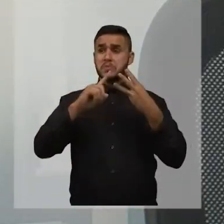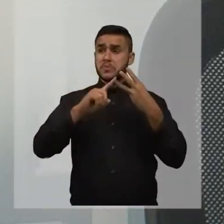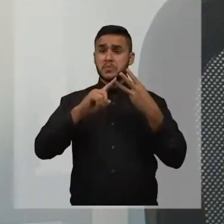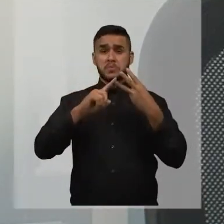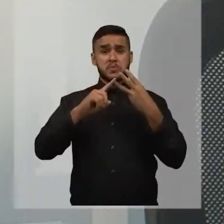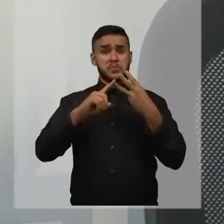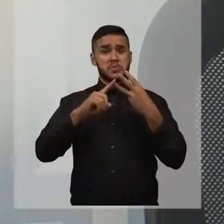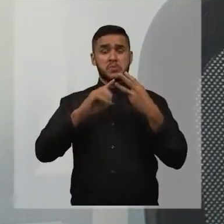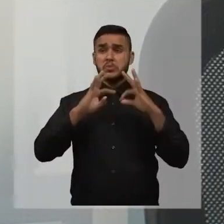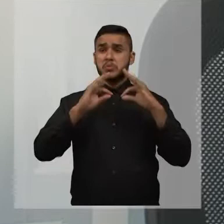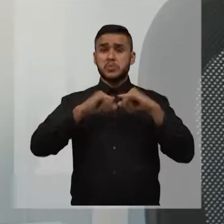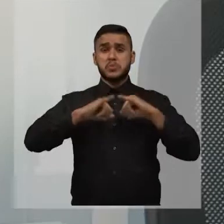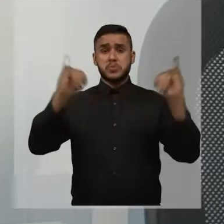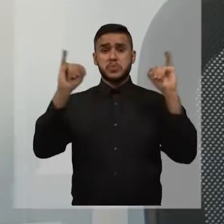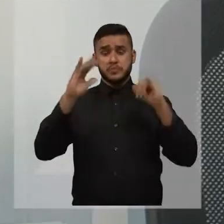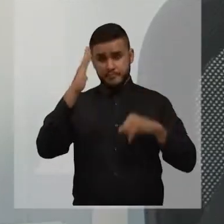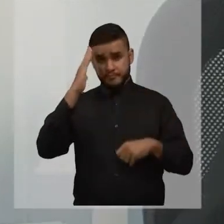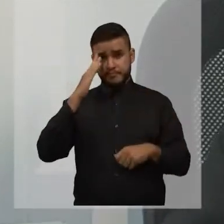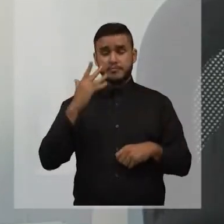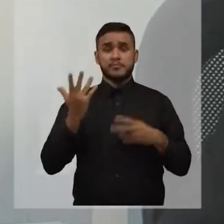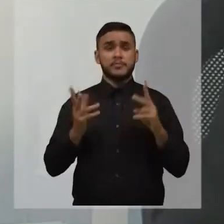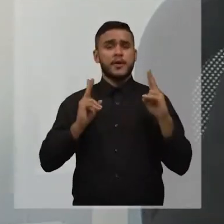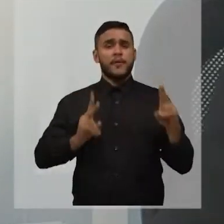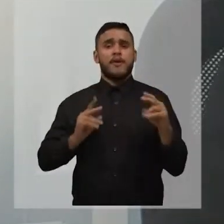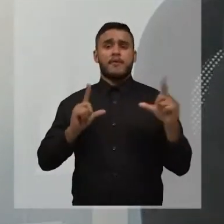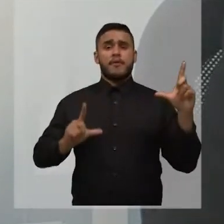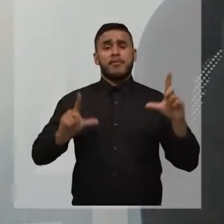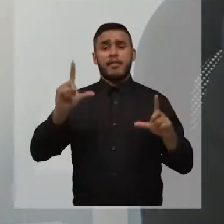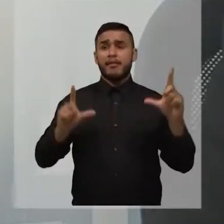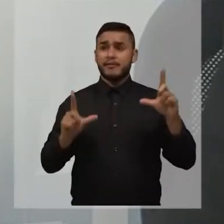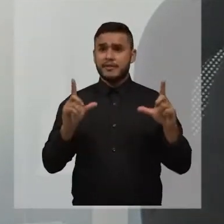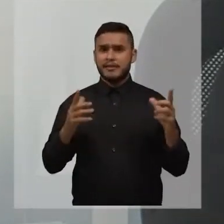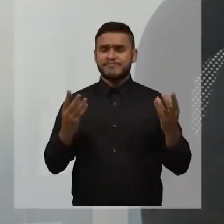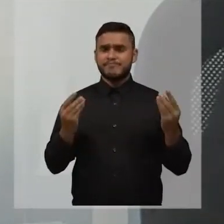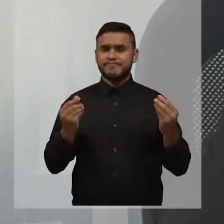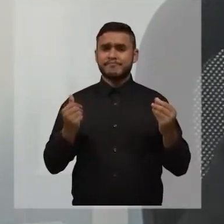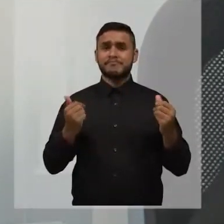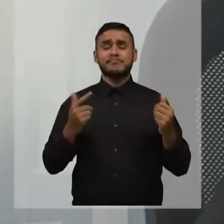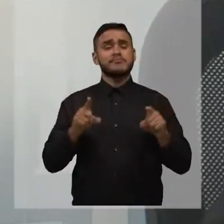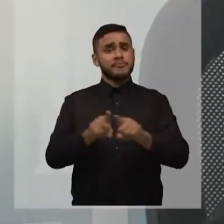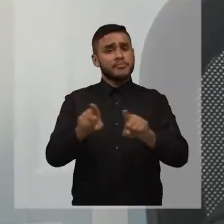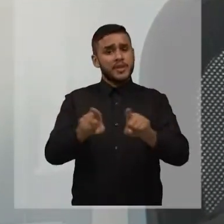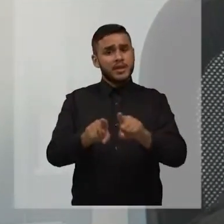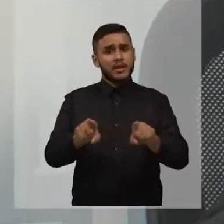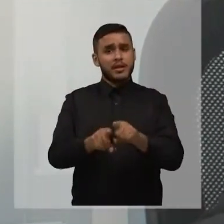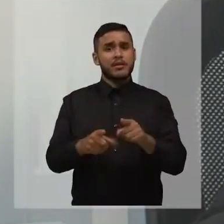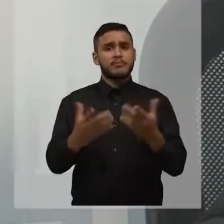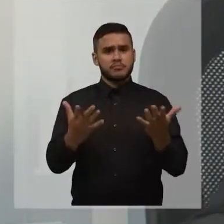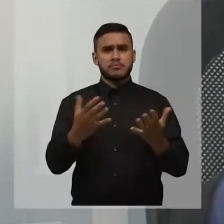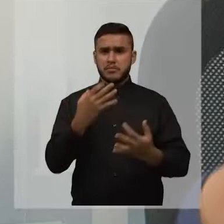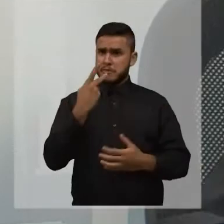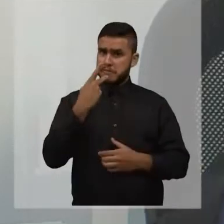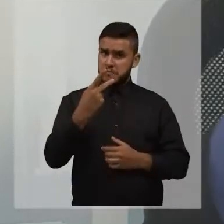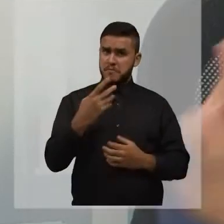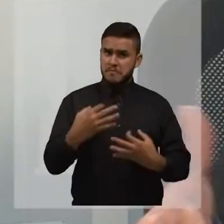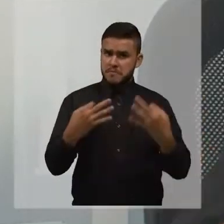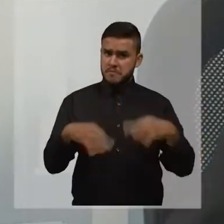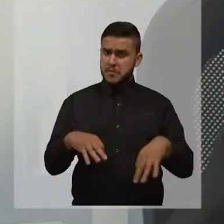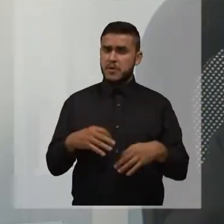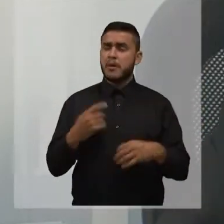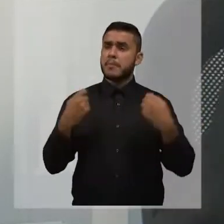e da área de comunicação estão seguindo o exemplo, né? Os editoriais batendo mais forte,